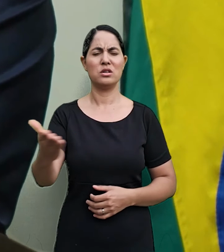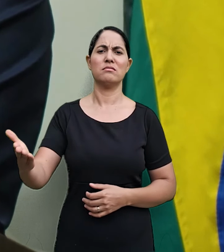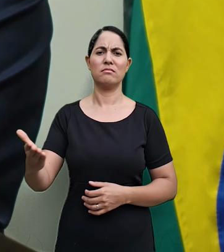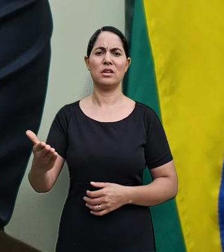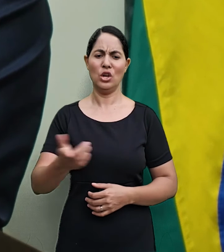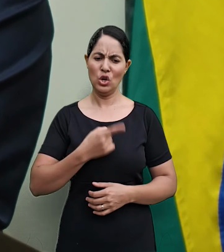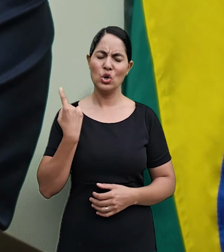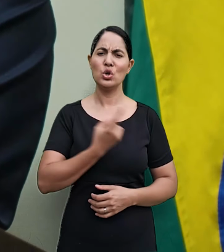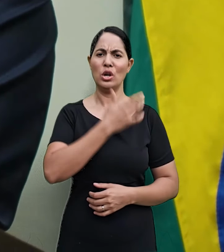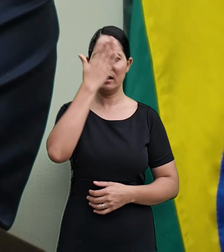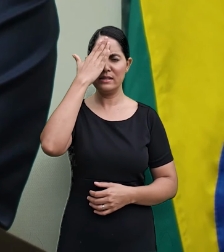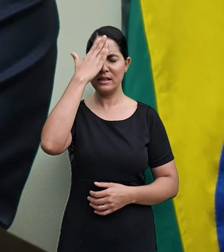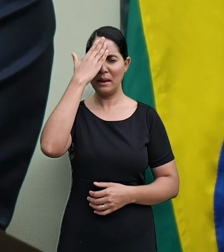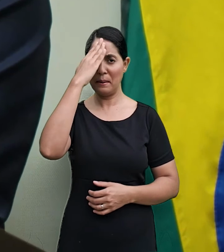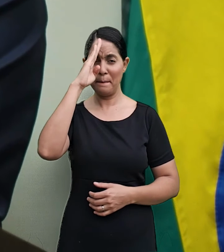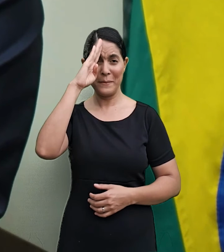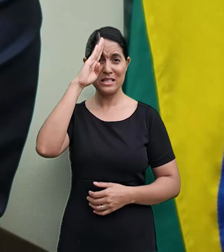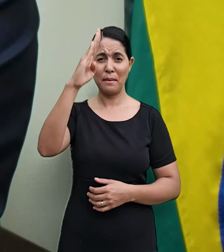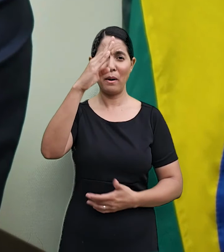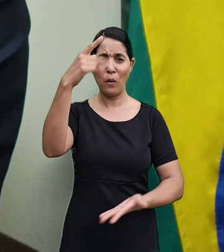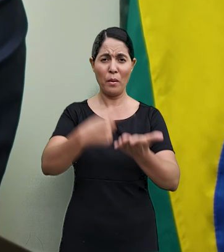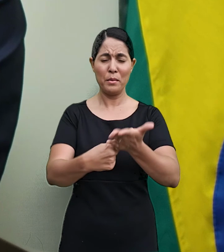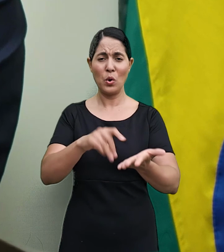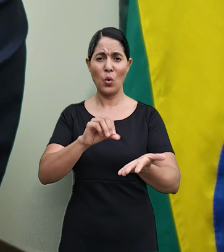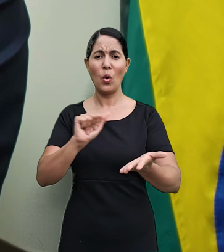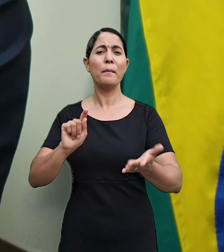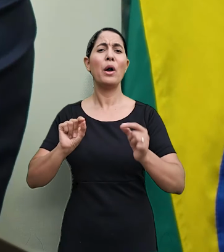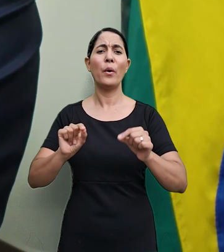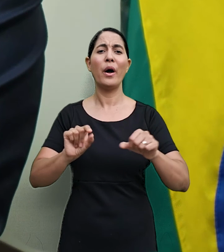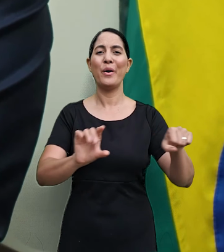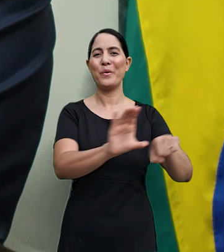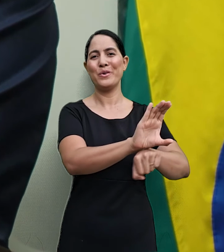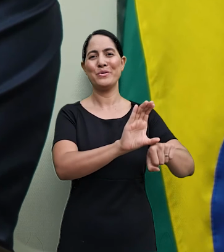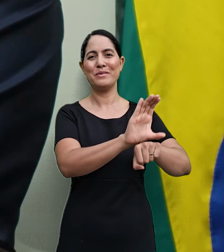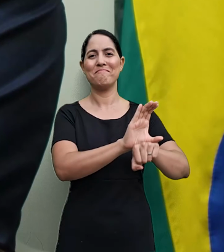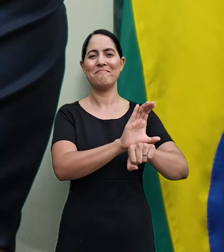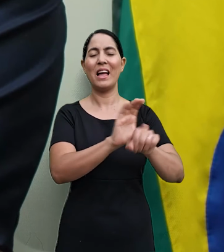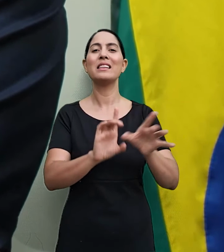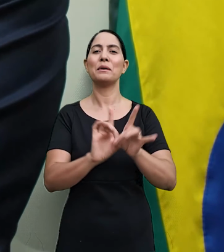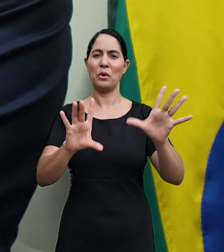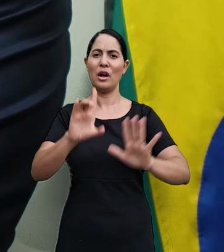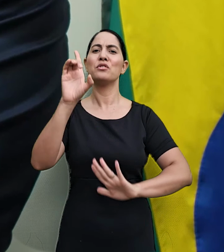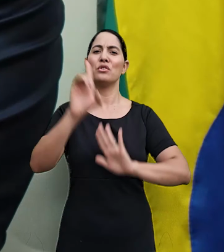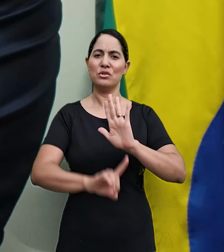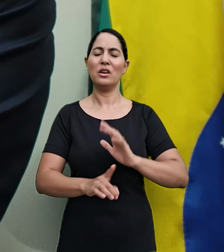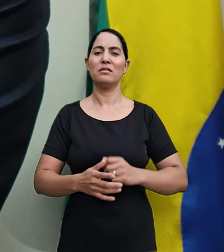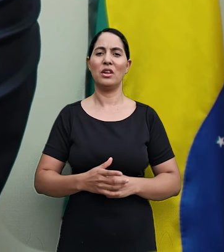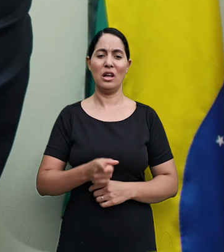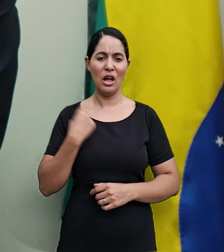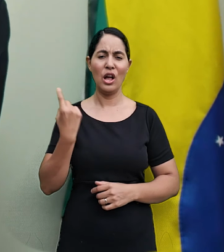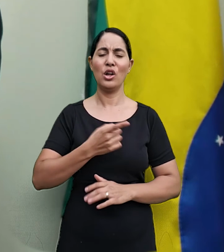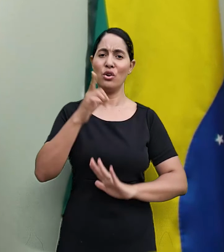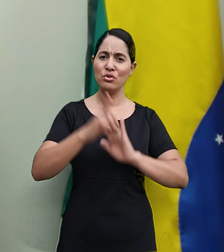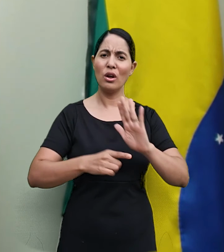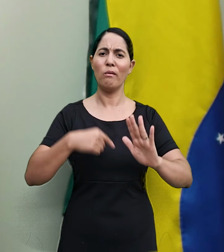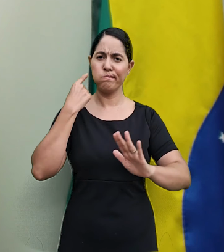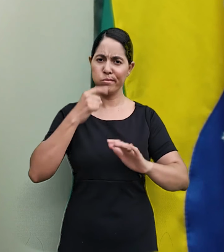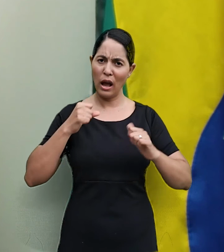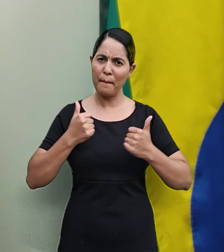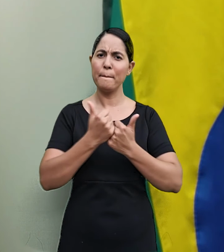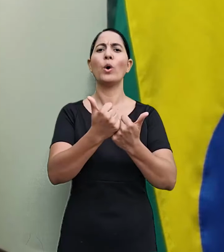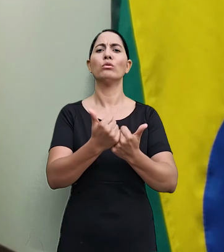compromisso prioritário da OAB é com a Constituição, é com o Estado Democrático de Direito, é com as prerrogativas